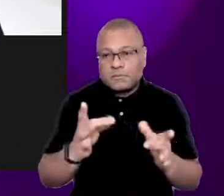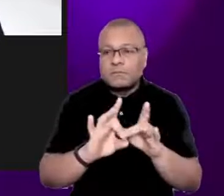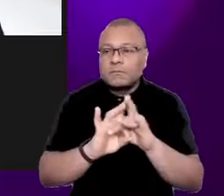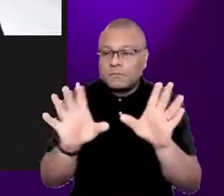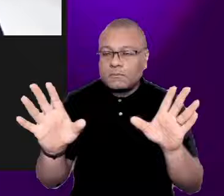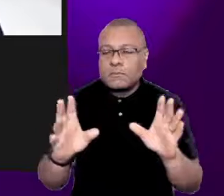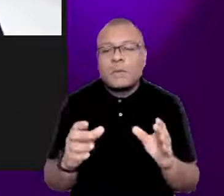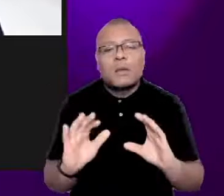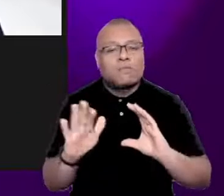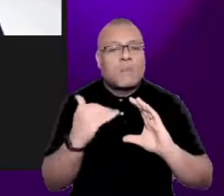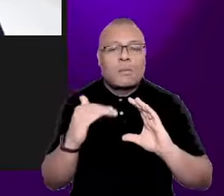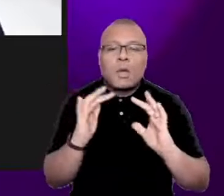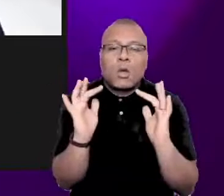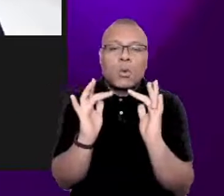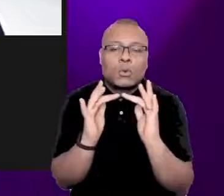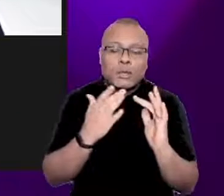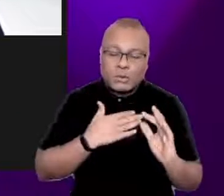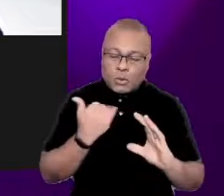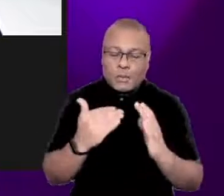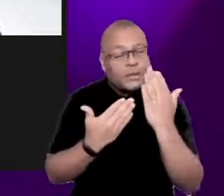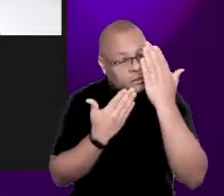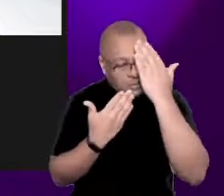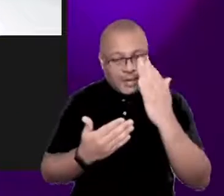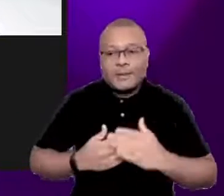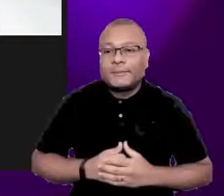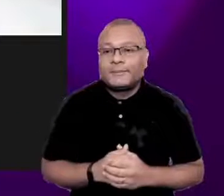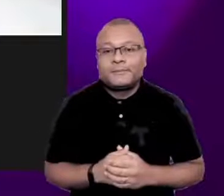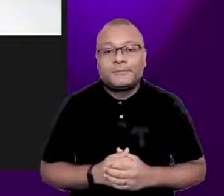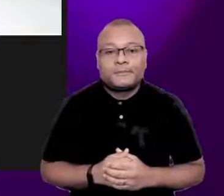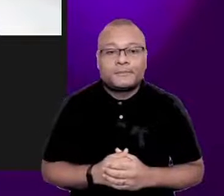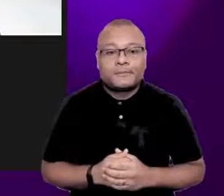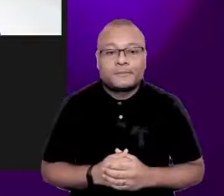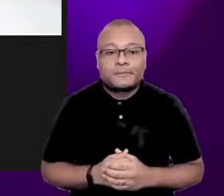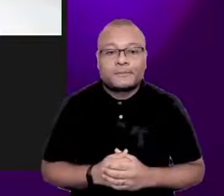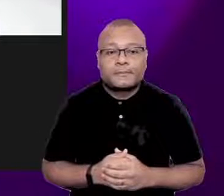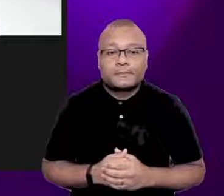quiser receber, é só entrar em contato comigo. Obrigada.